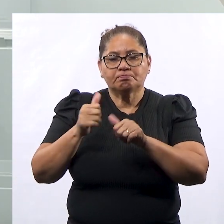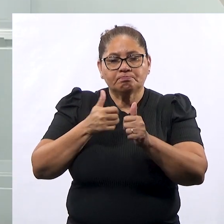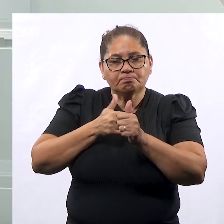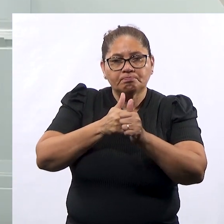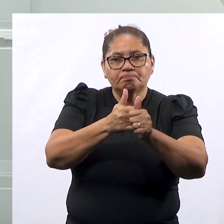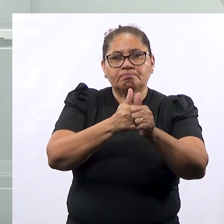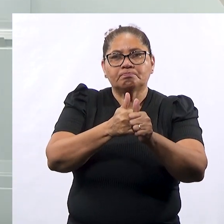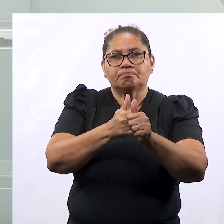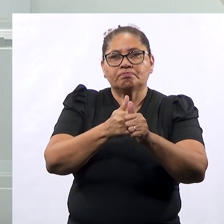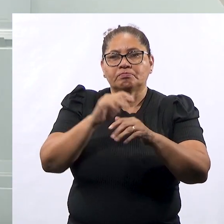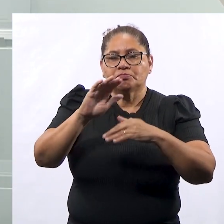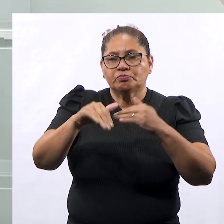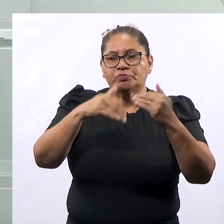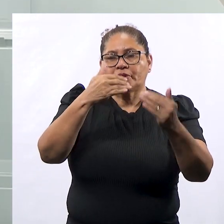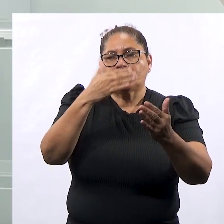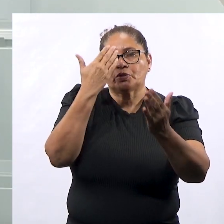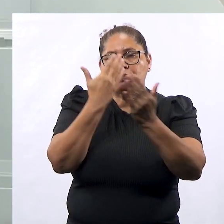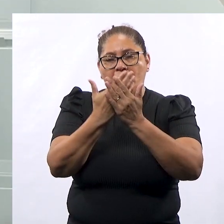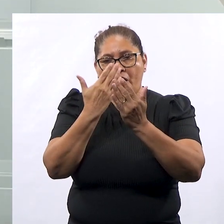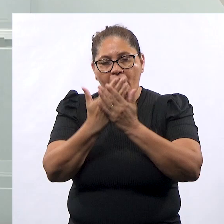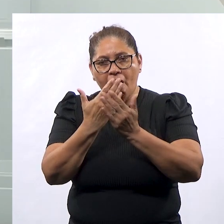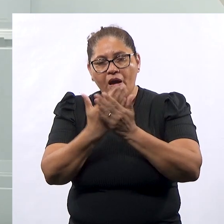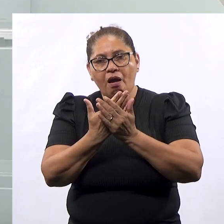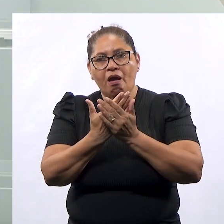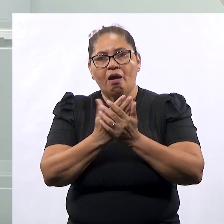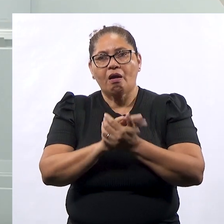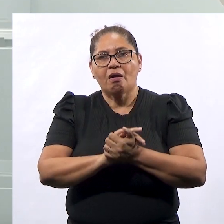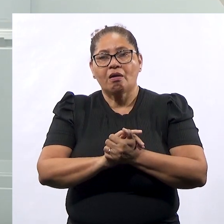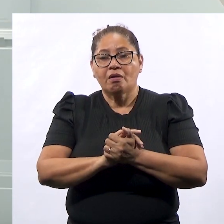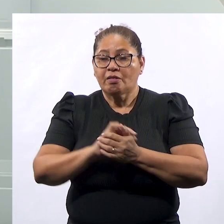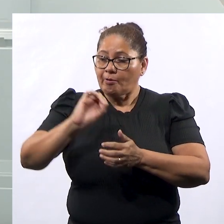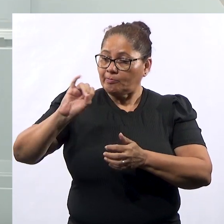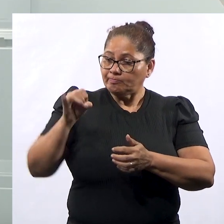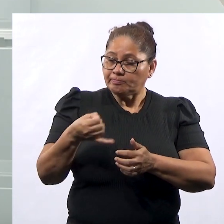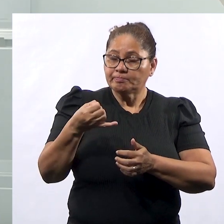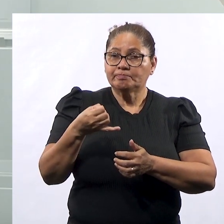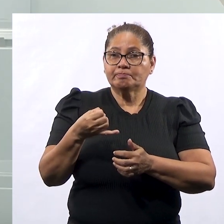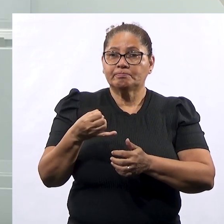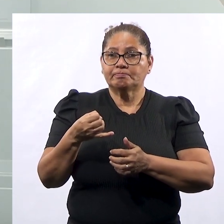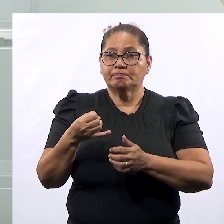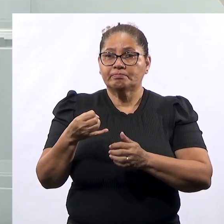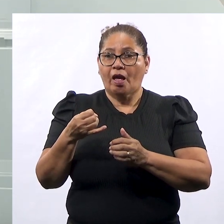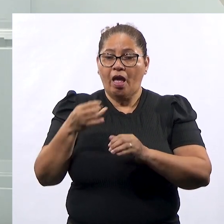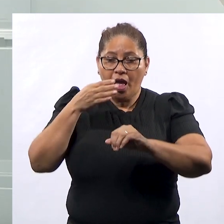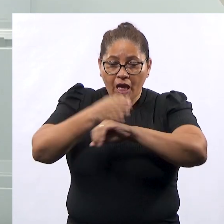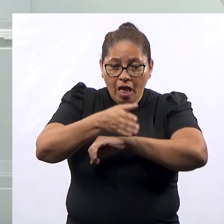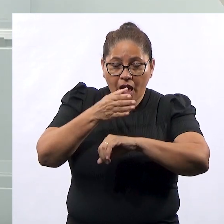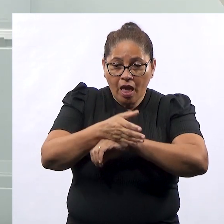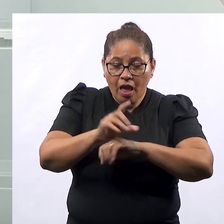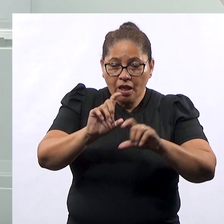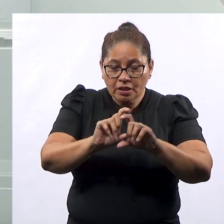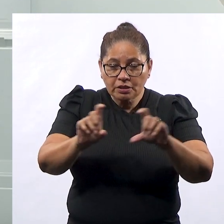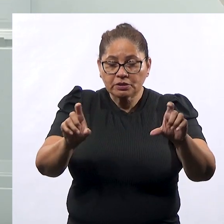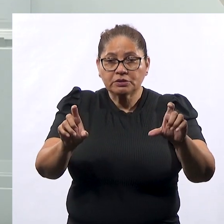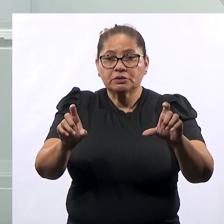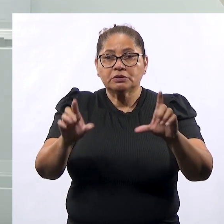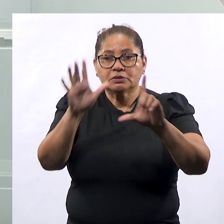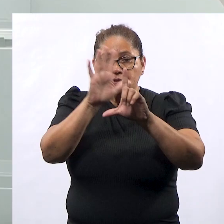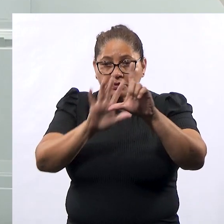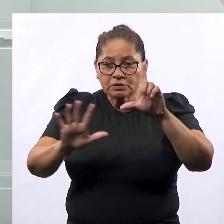avaliação. Você vai acompanhar no nosso próximo episódio. E aproveita, acessa o ambiente. Lá no